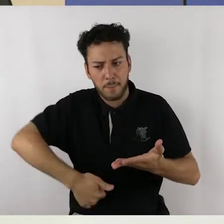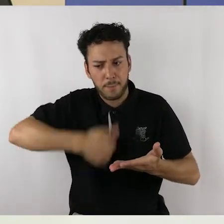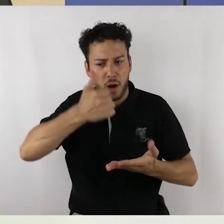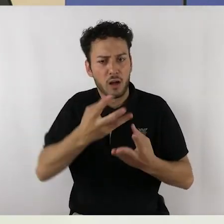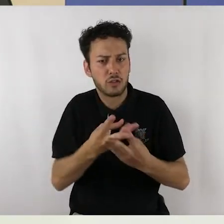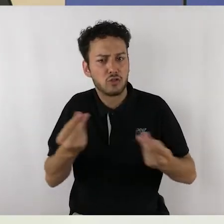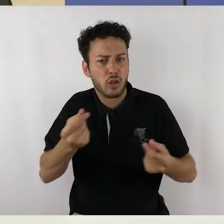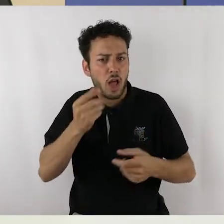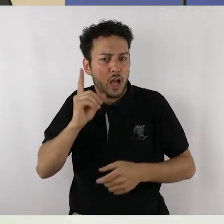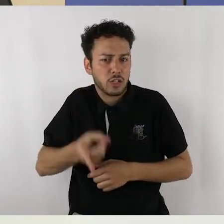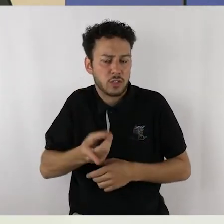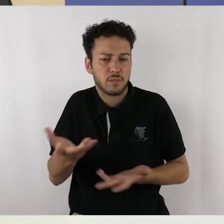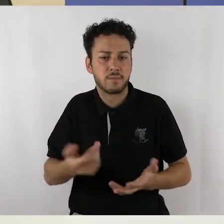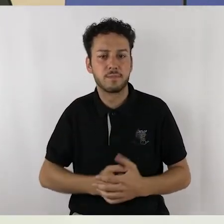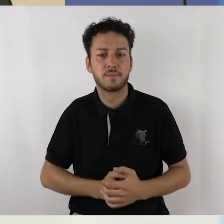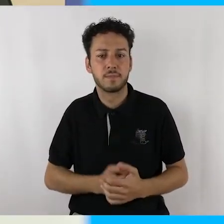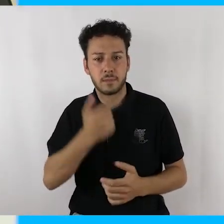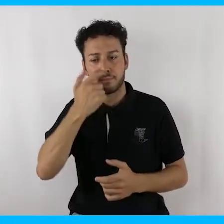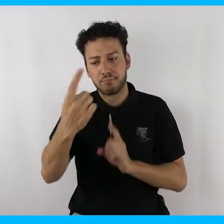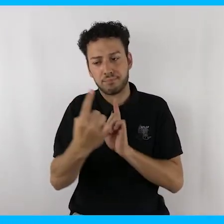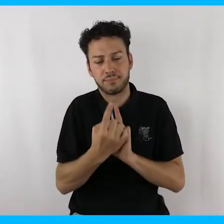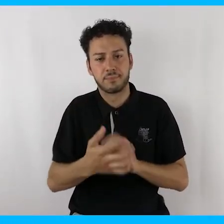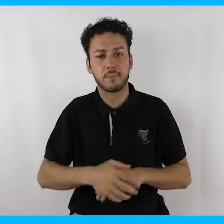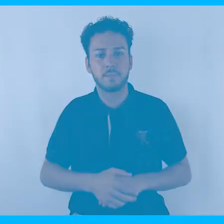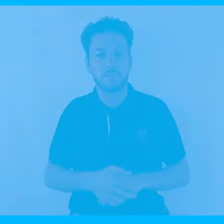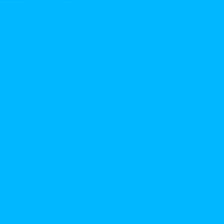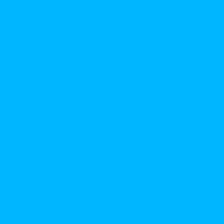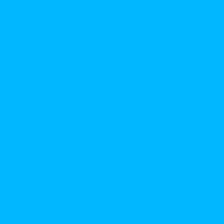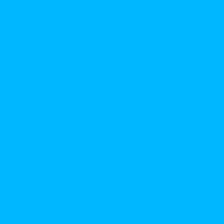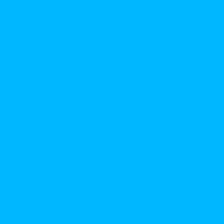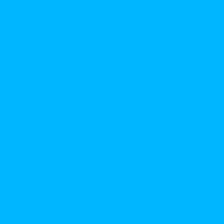melhor solução possível para para o cliente é